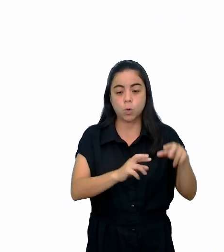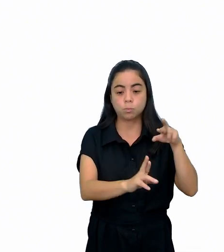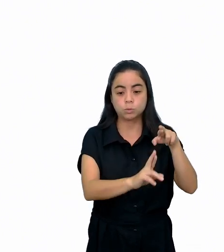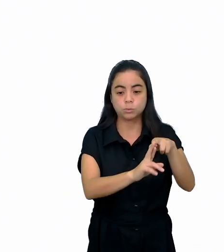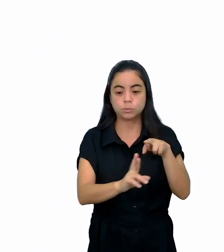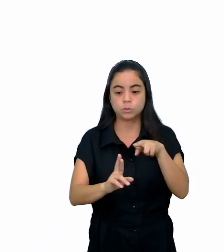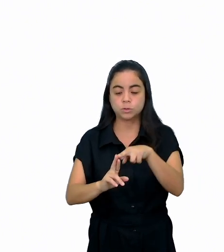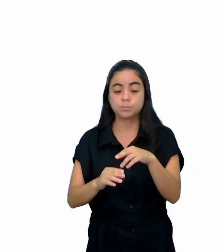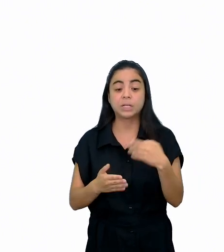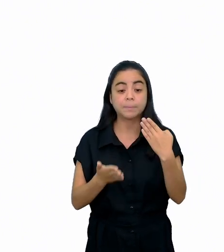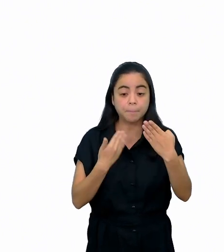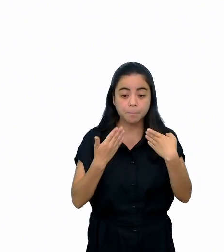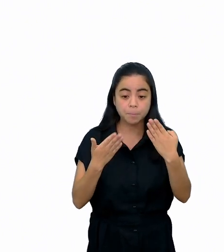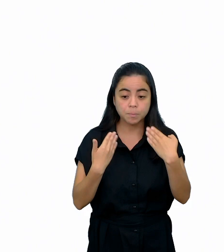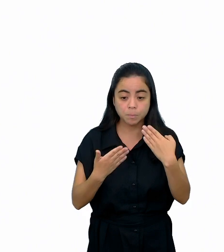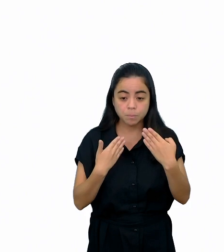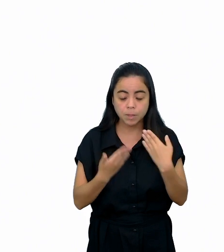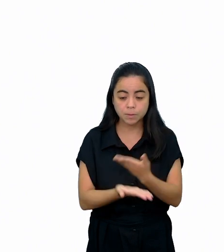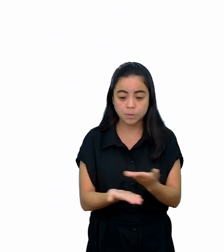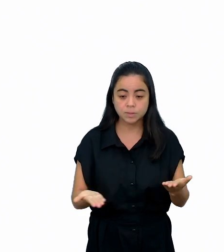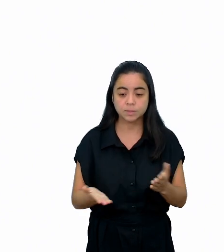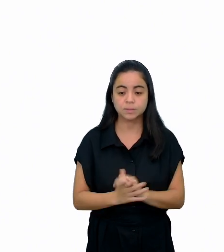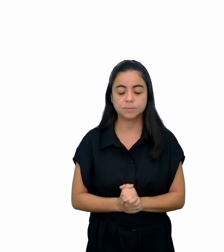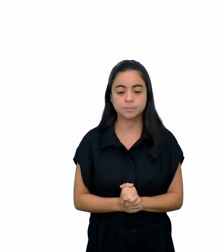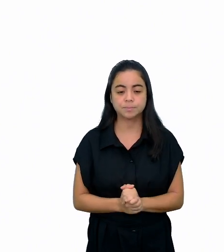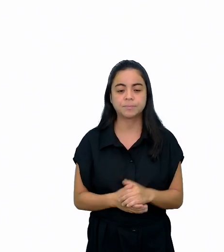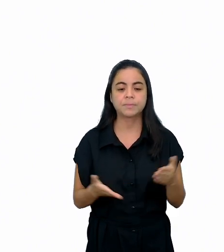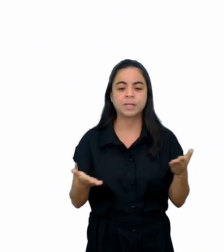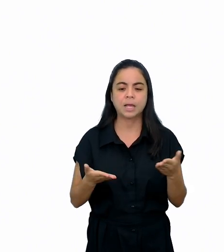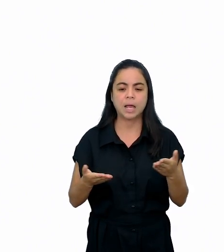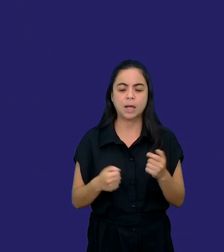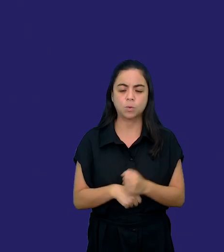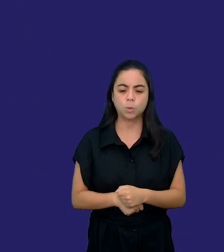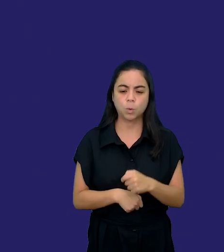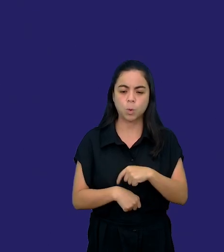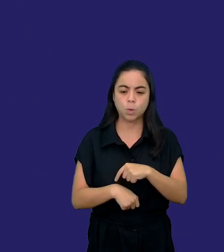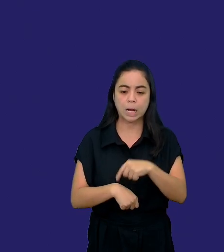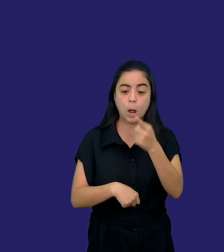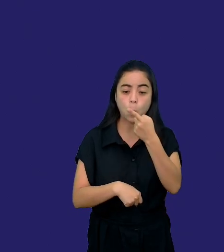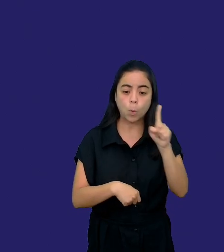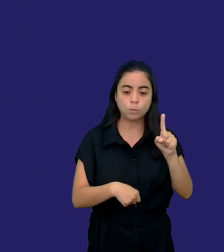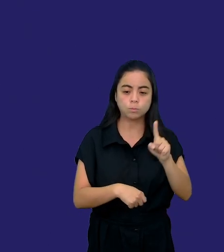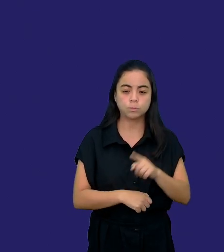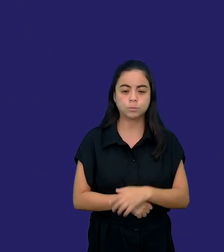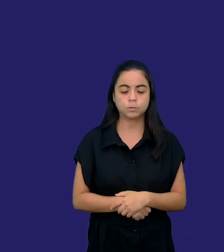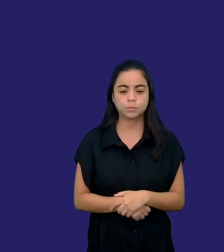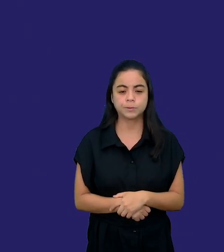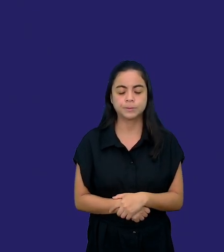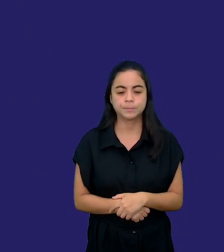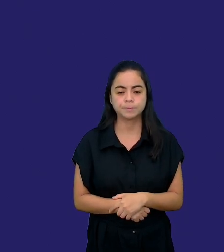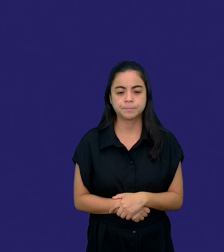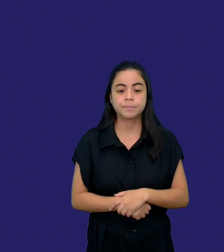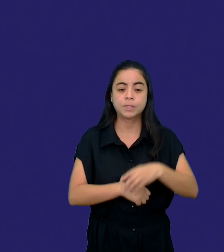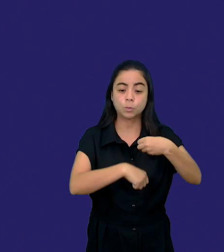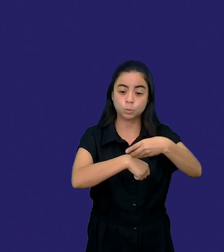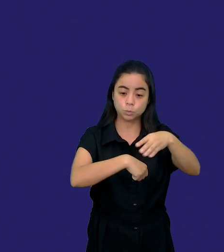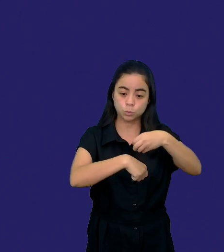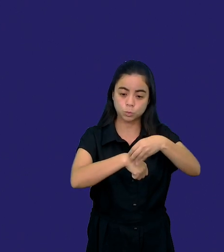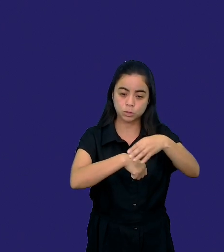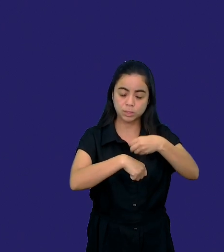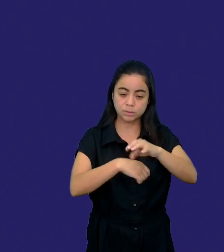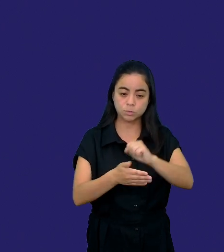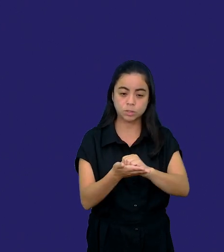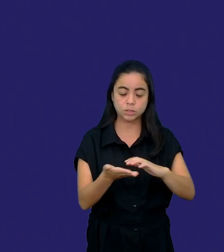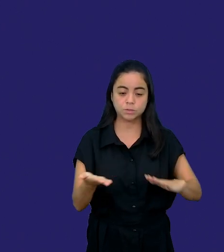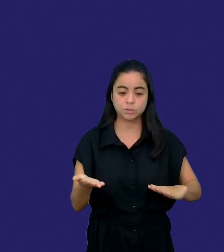faça essa discussão com as crianças. Agora vamos para o nosso último momento, né? A sugestão de atividade